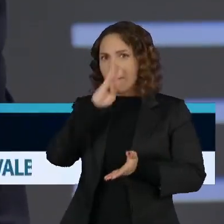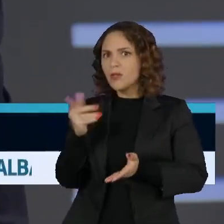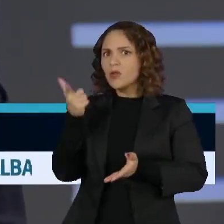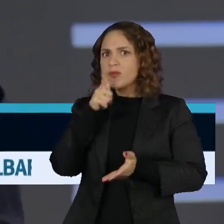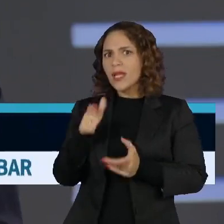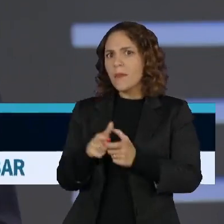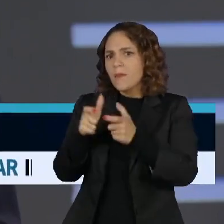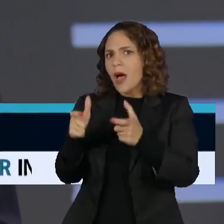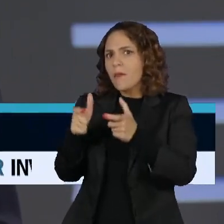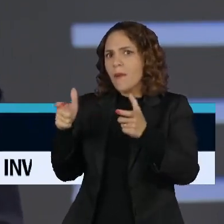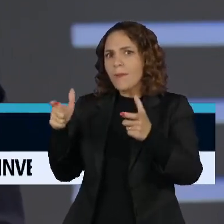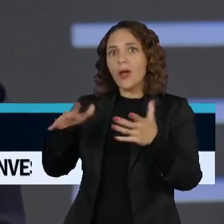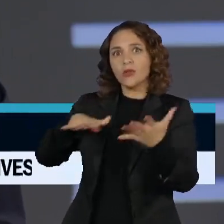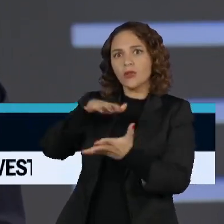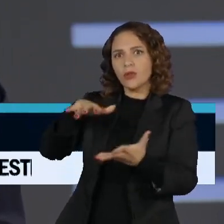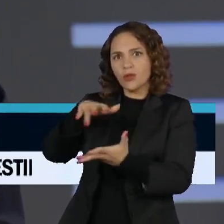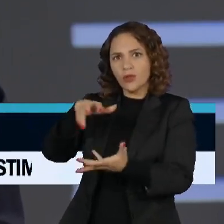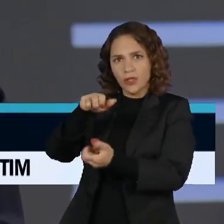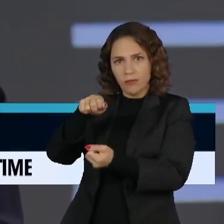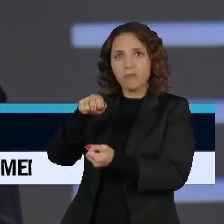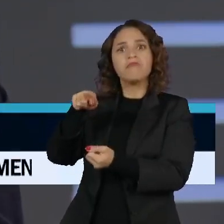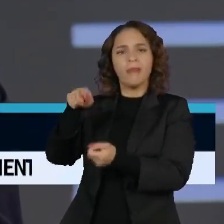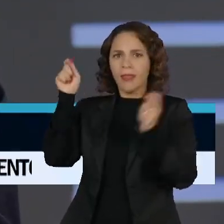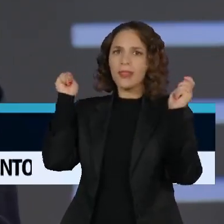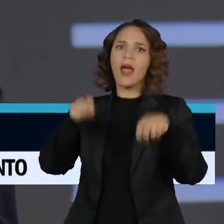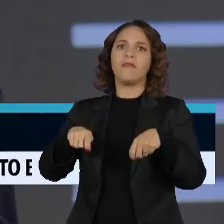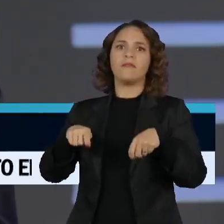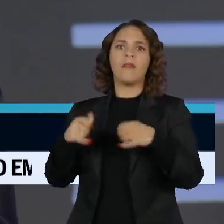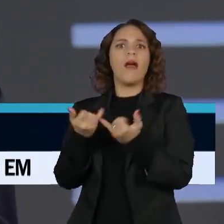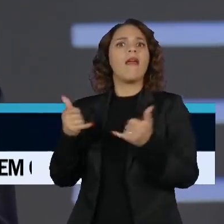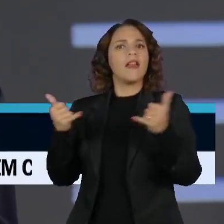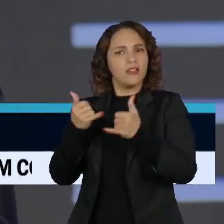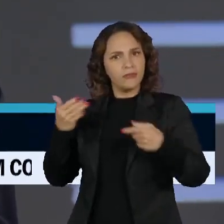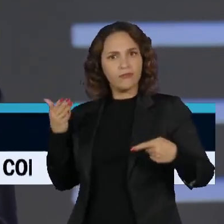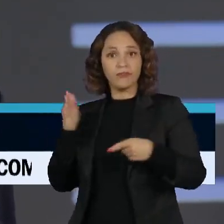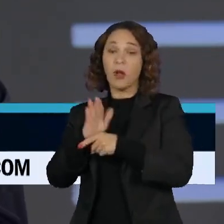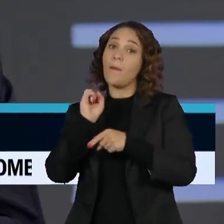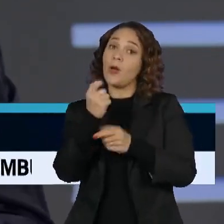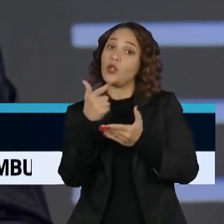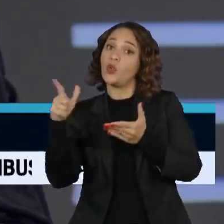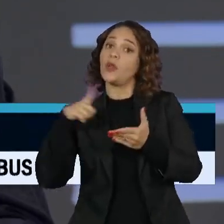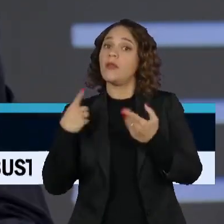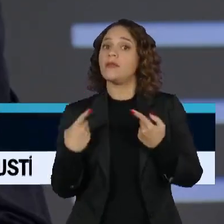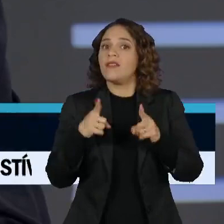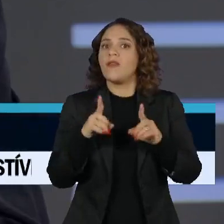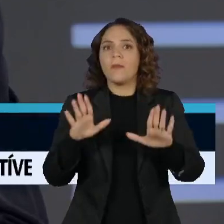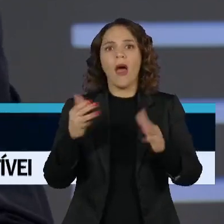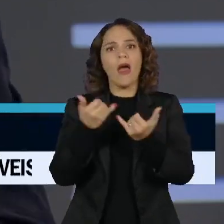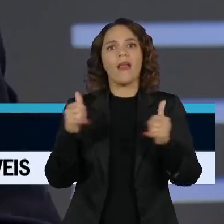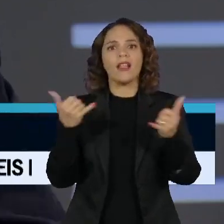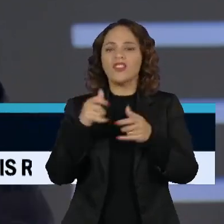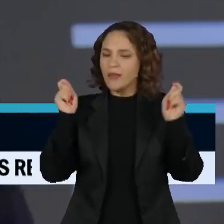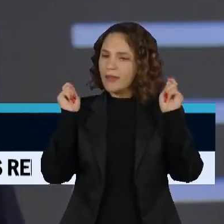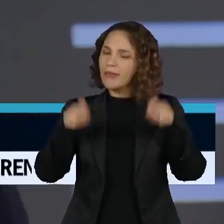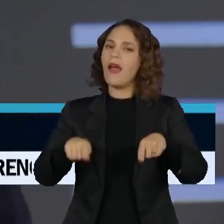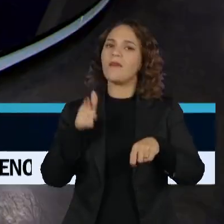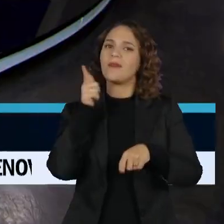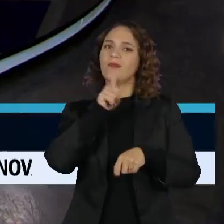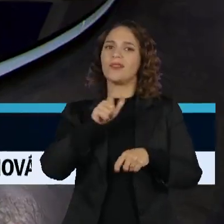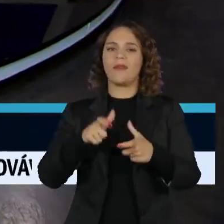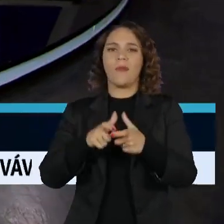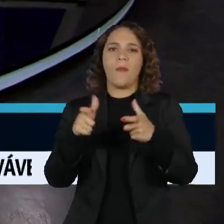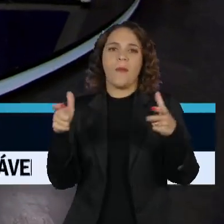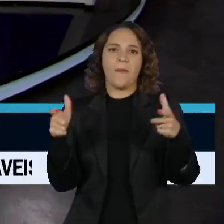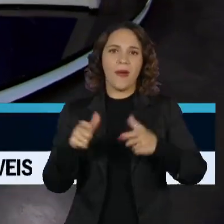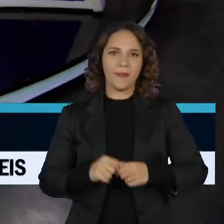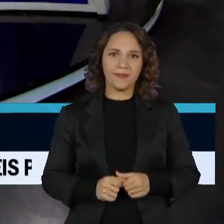bastante, sustentável, não será energia. Podem aparecer outros desafios, mas energia nós vamos ter para crescer.